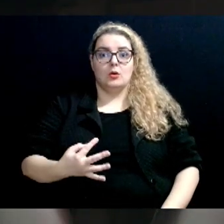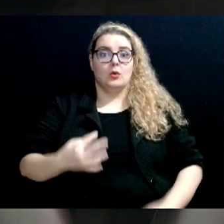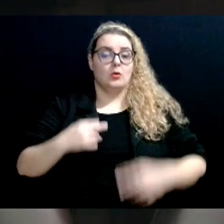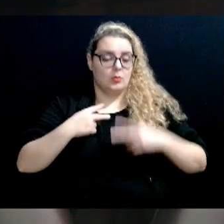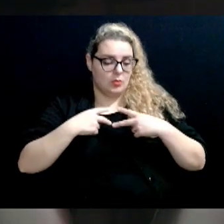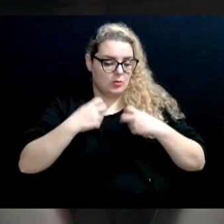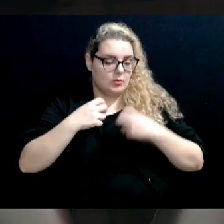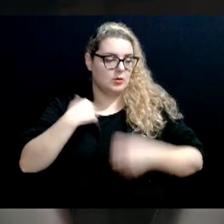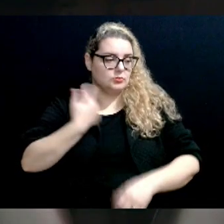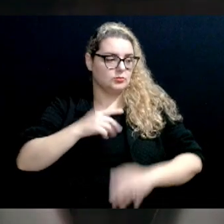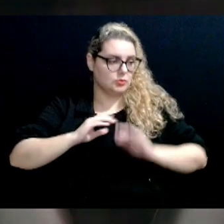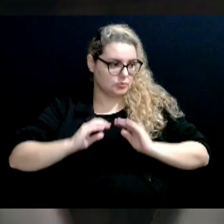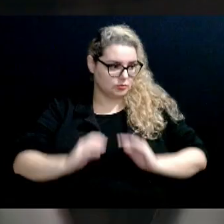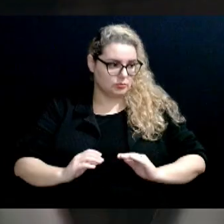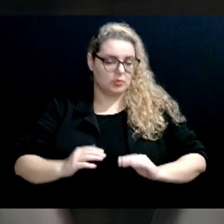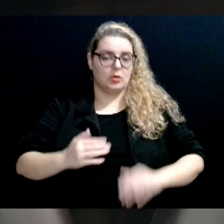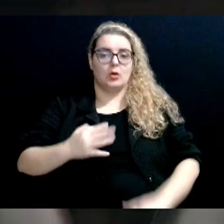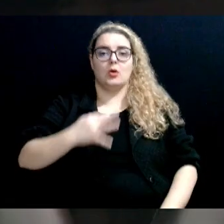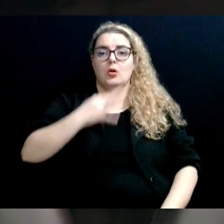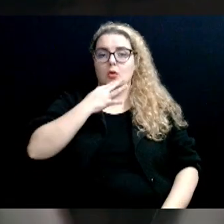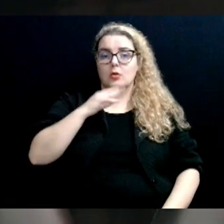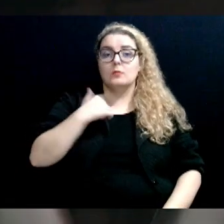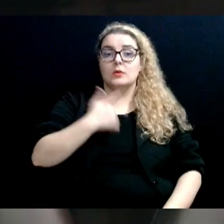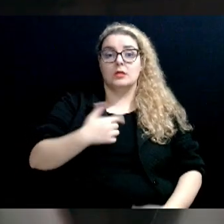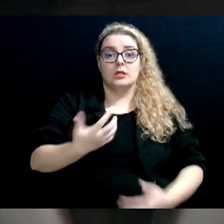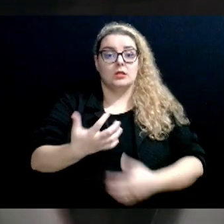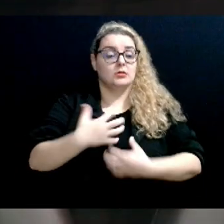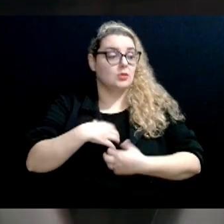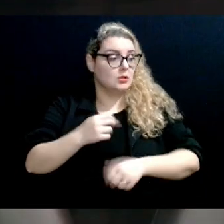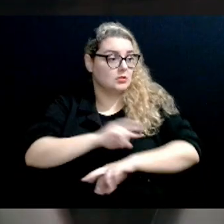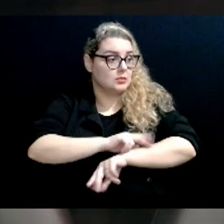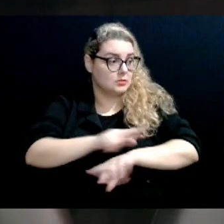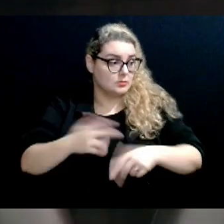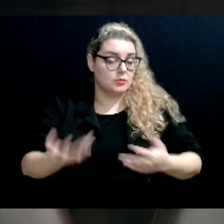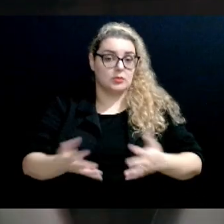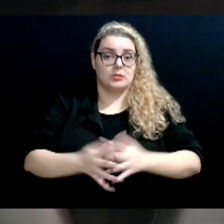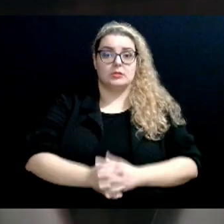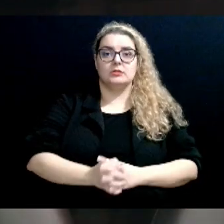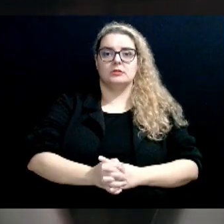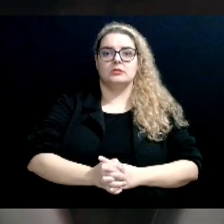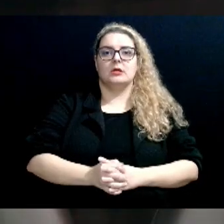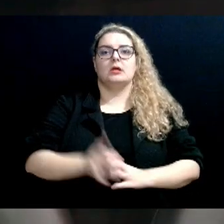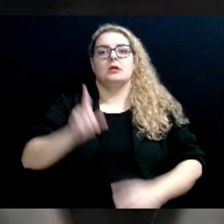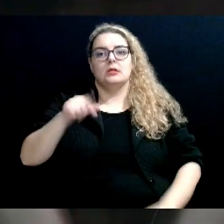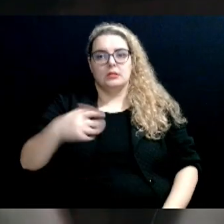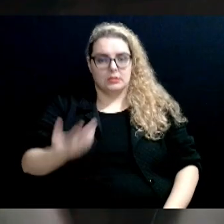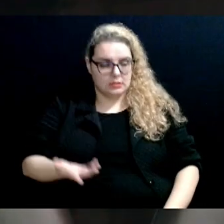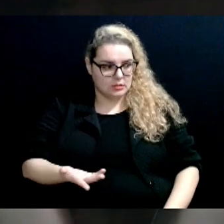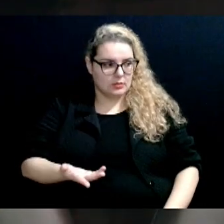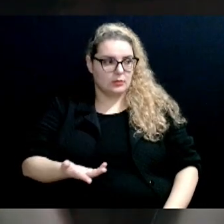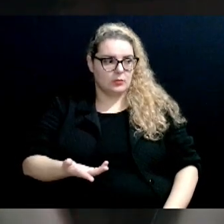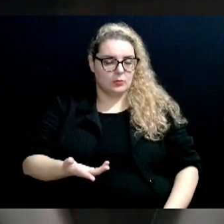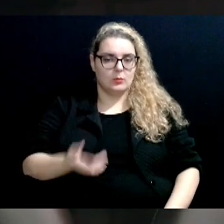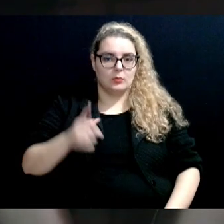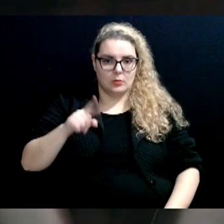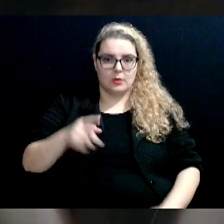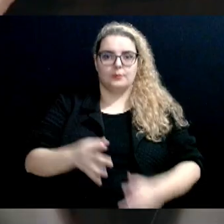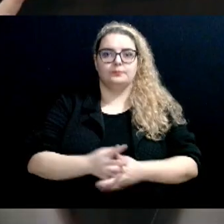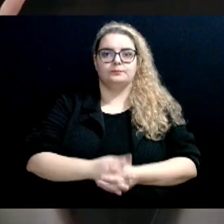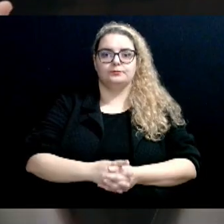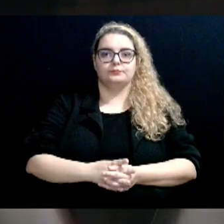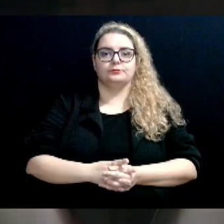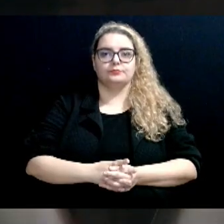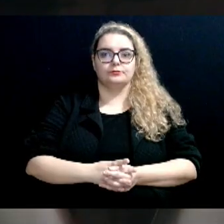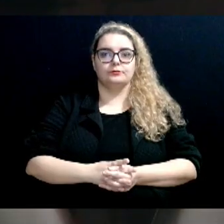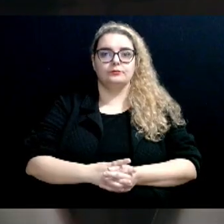comportamento, conhecimento das nossas emoções, né? Então é isso o que a memória